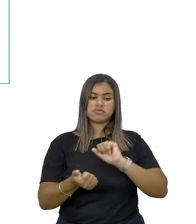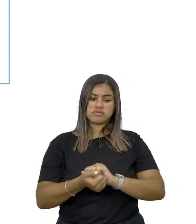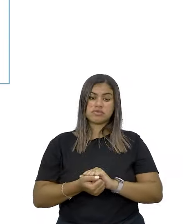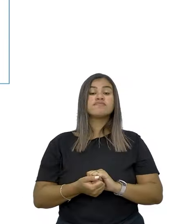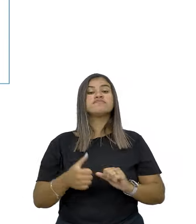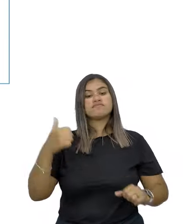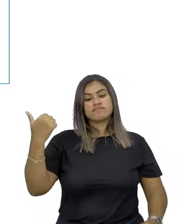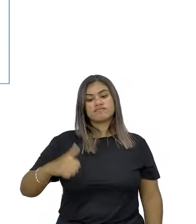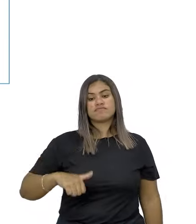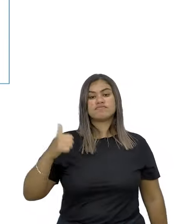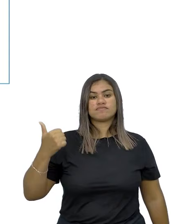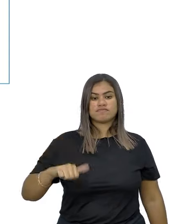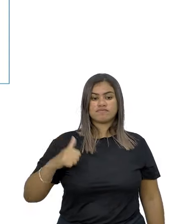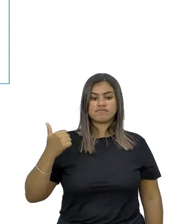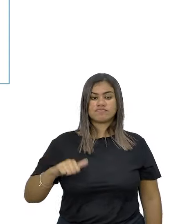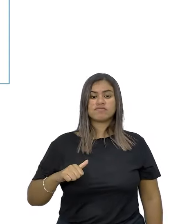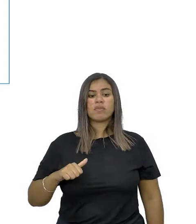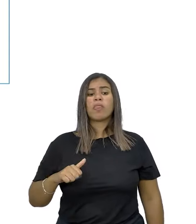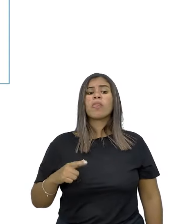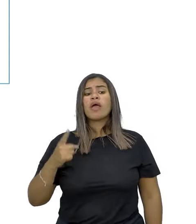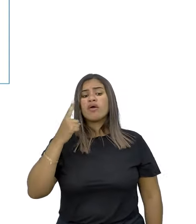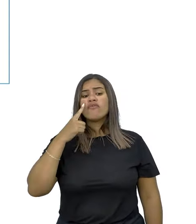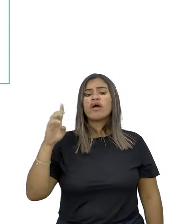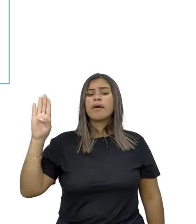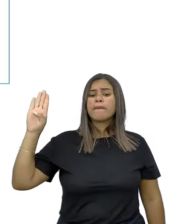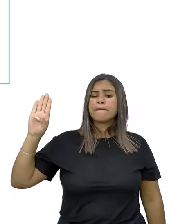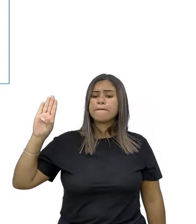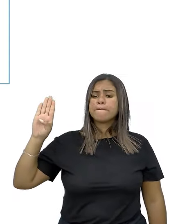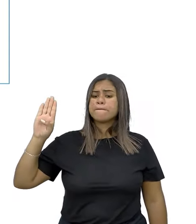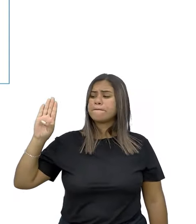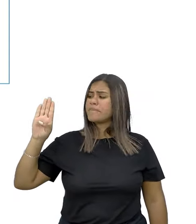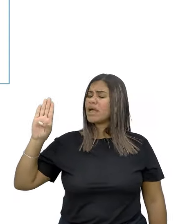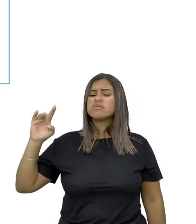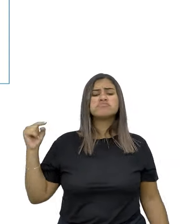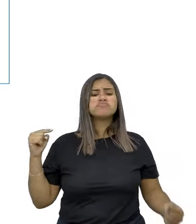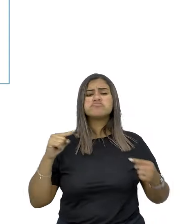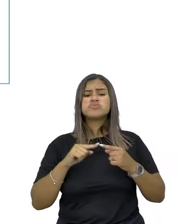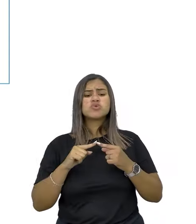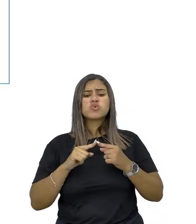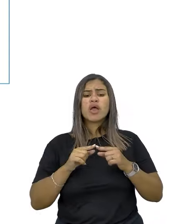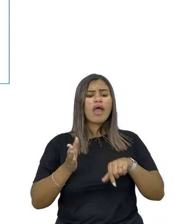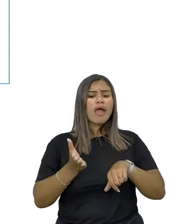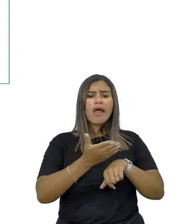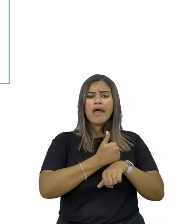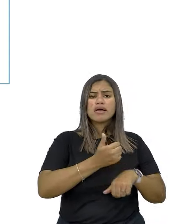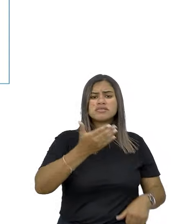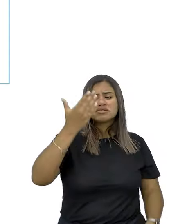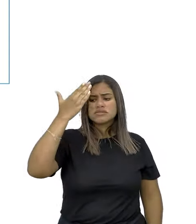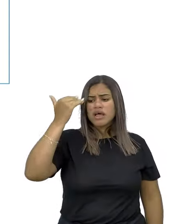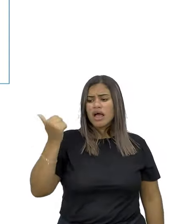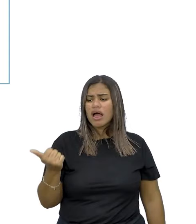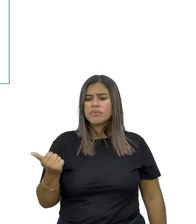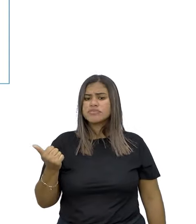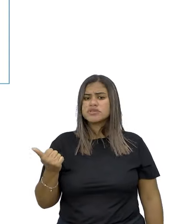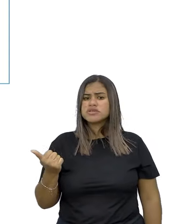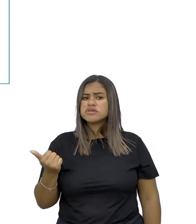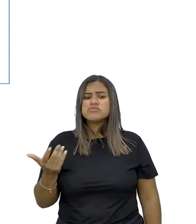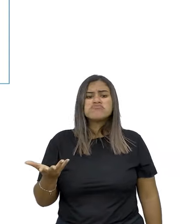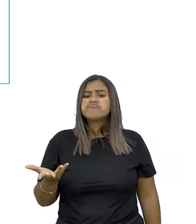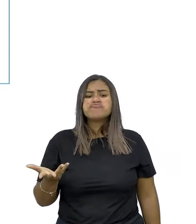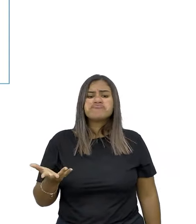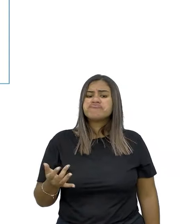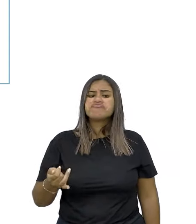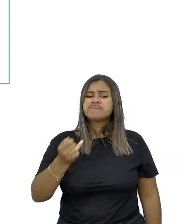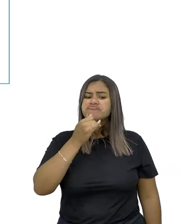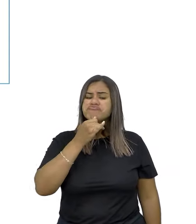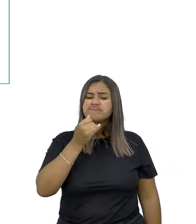de avaliação. Quando eu falo pré-existentes, é aí que vem o problema. O que é pré-existente para aquilo? Né? Quando eu vou falar para